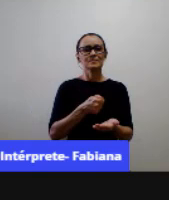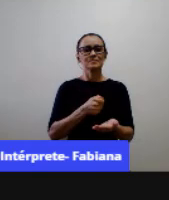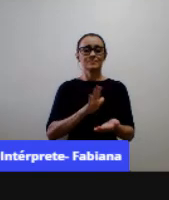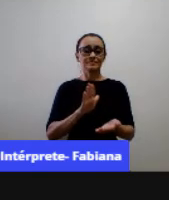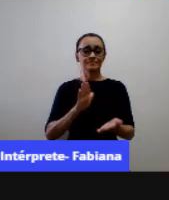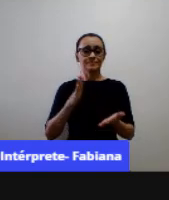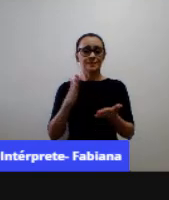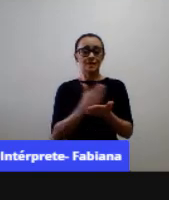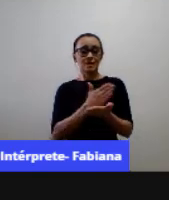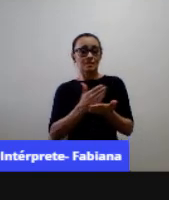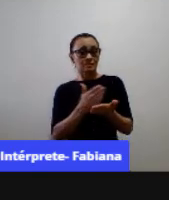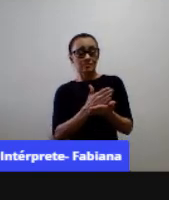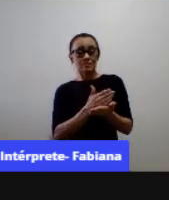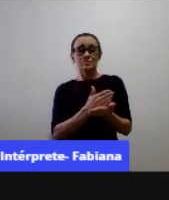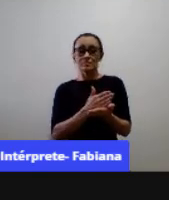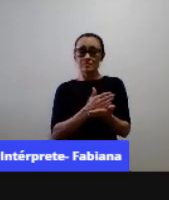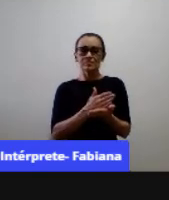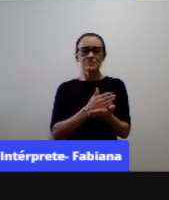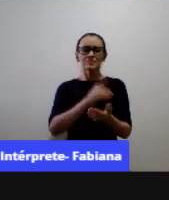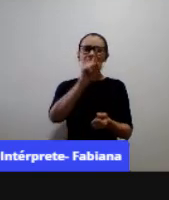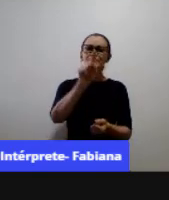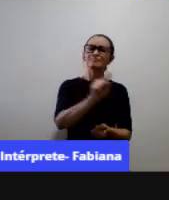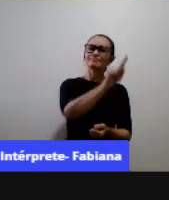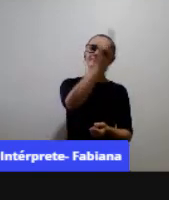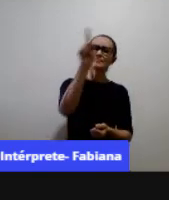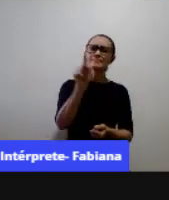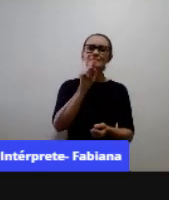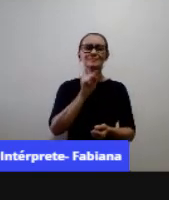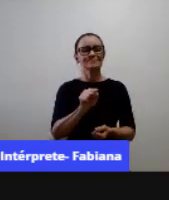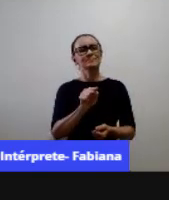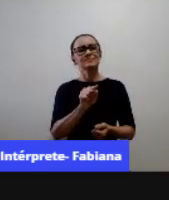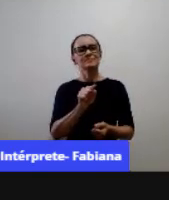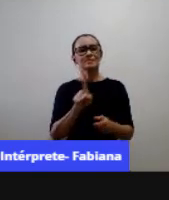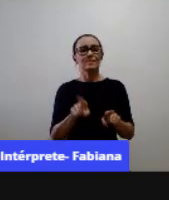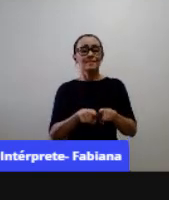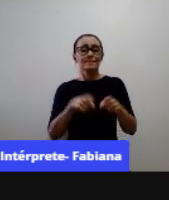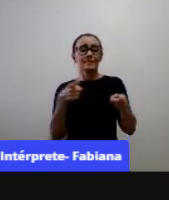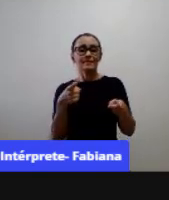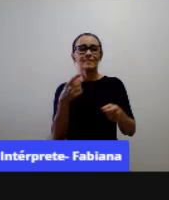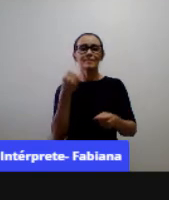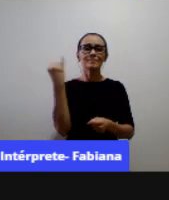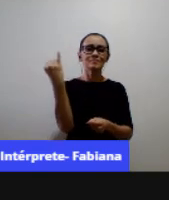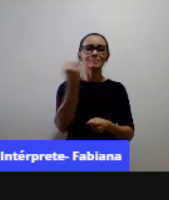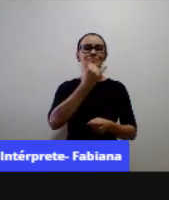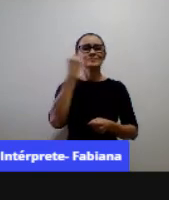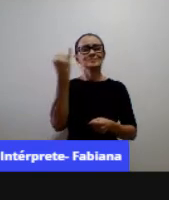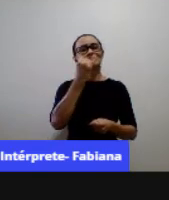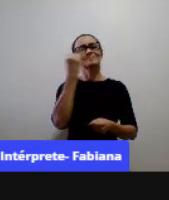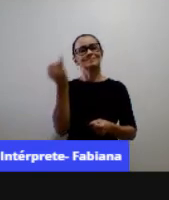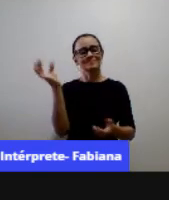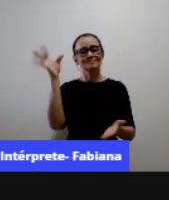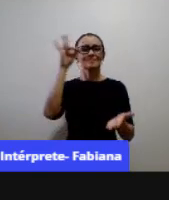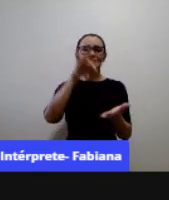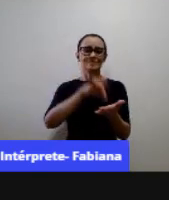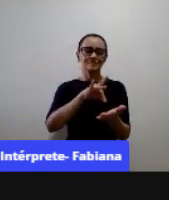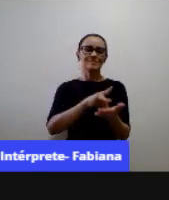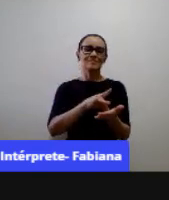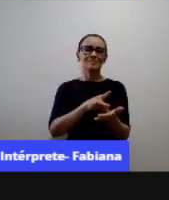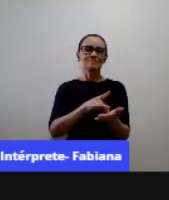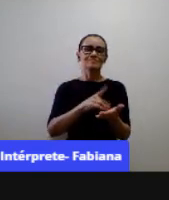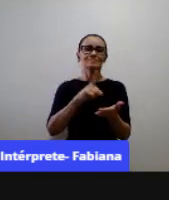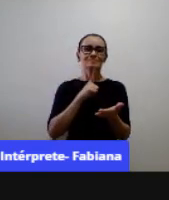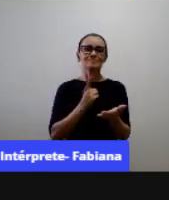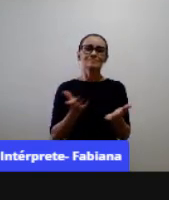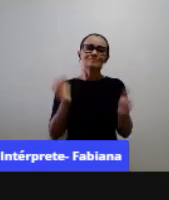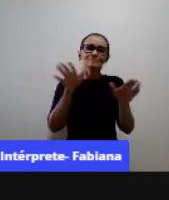uma incógnita, mas que é tão necessário para que haja realmente essa inclusão efetiva